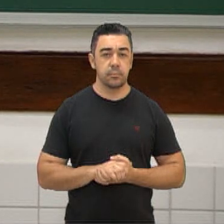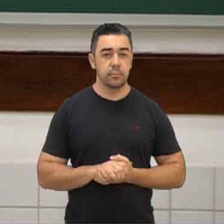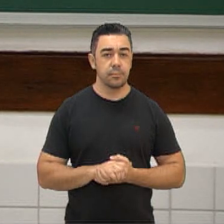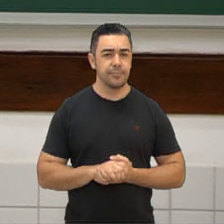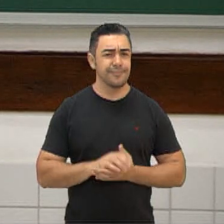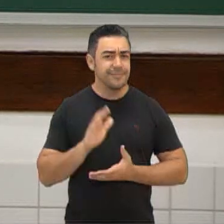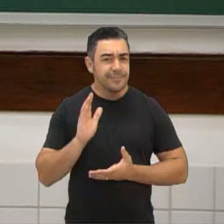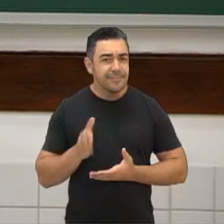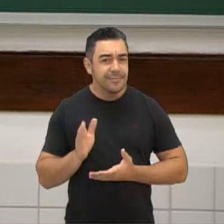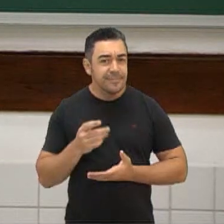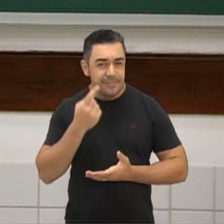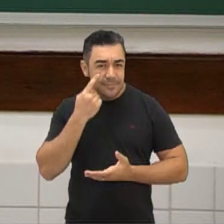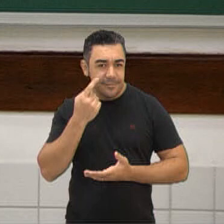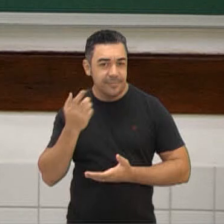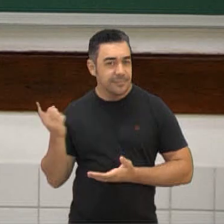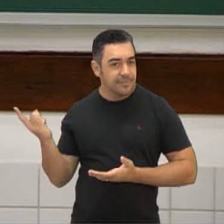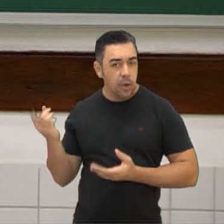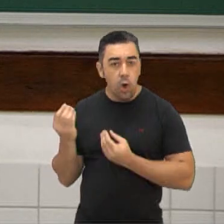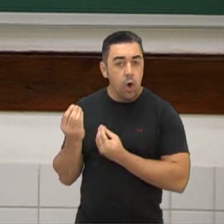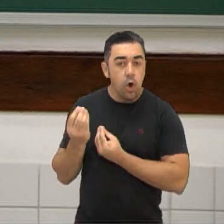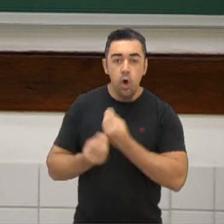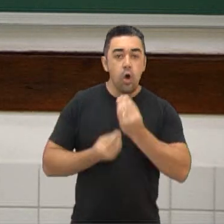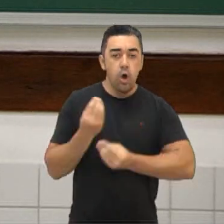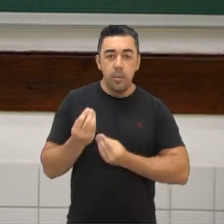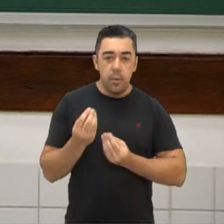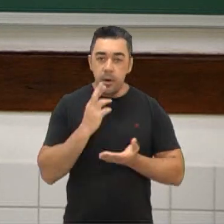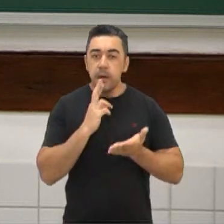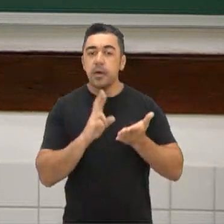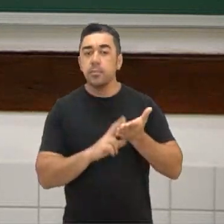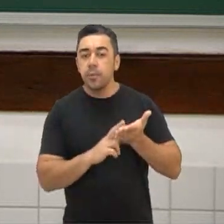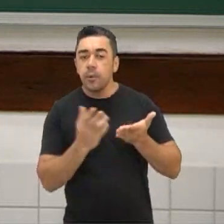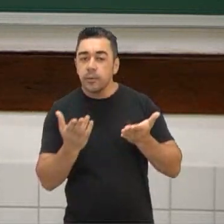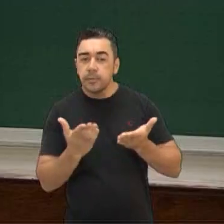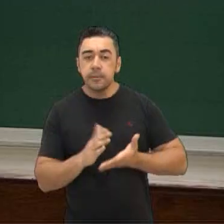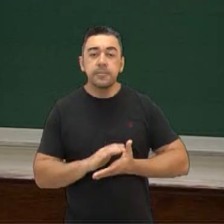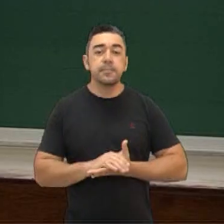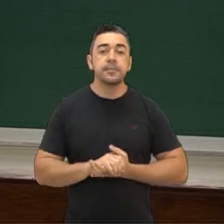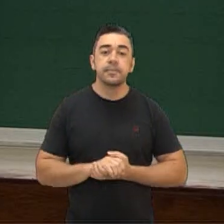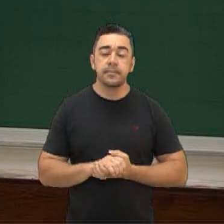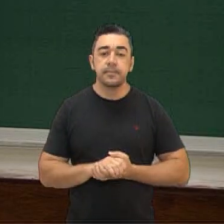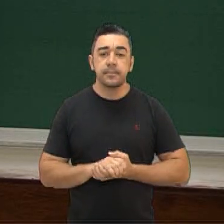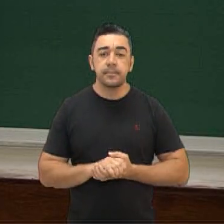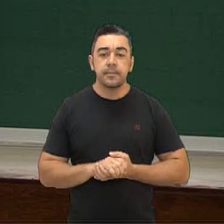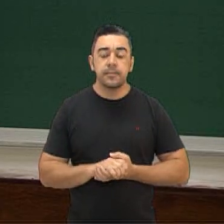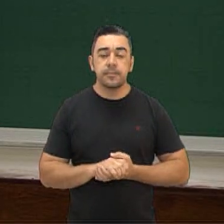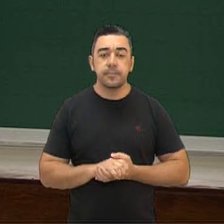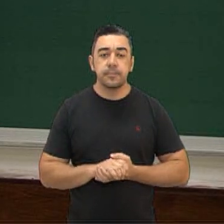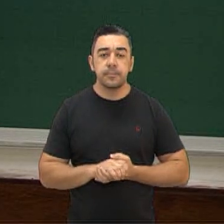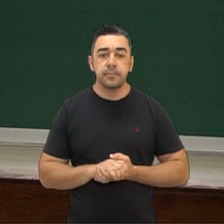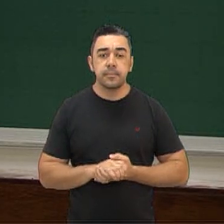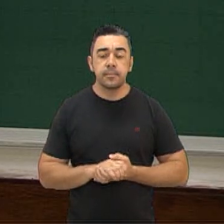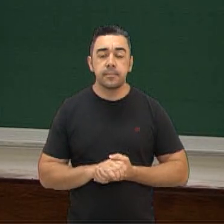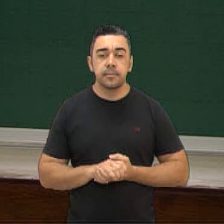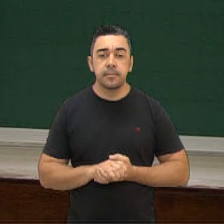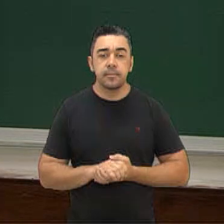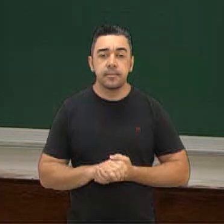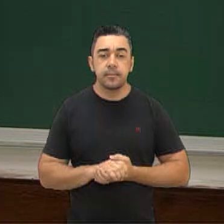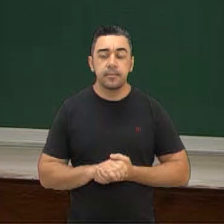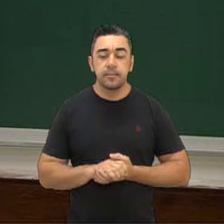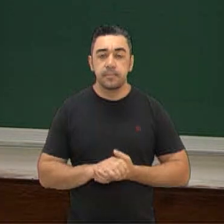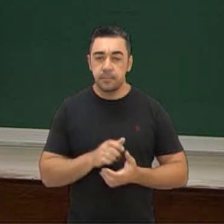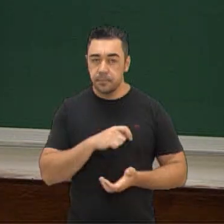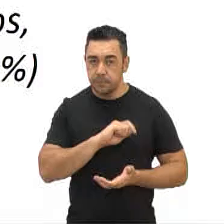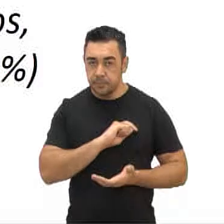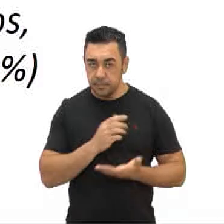Listo, chicos, vamos ver entonces cómo se quedaron sus respuestas. Temos aqui duas sugestões,